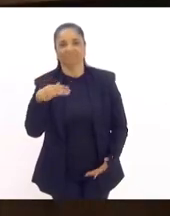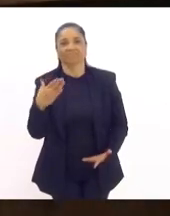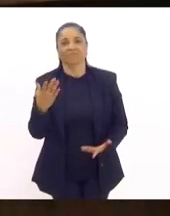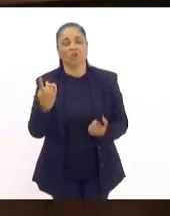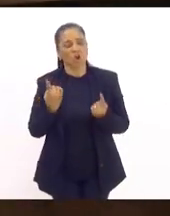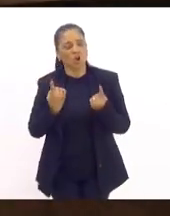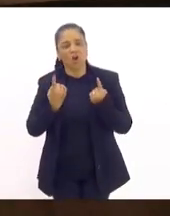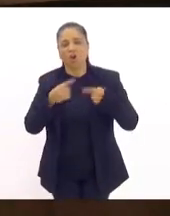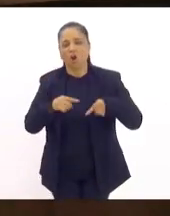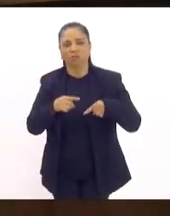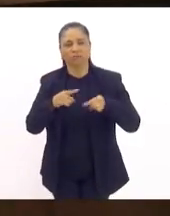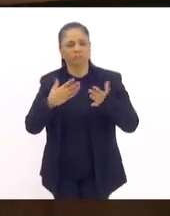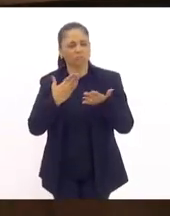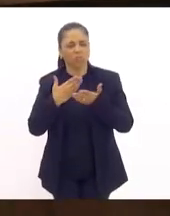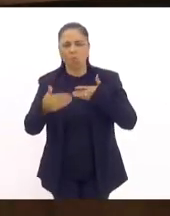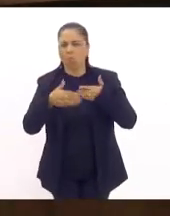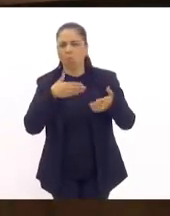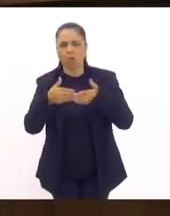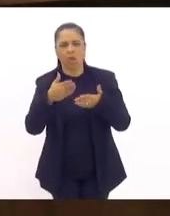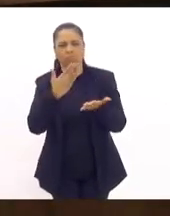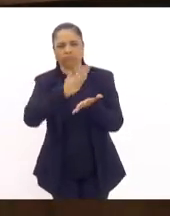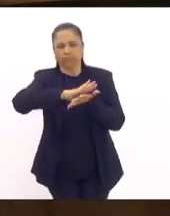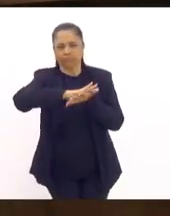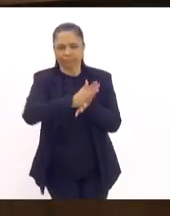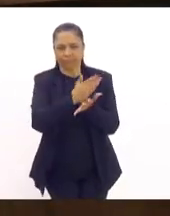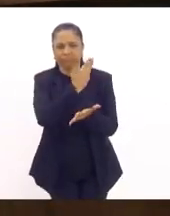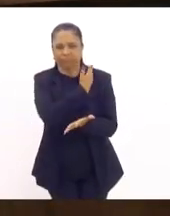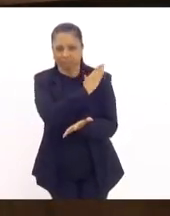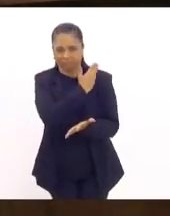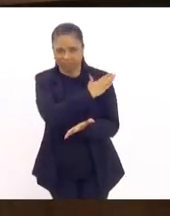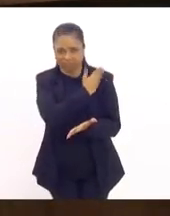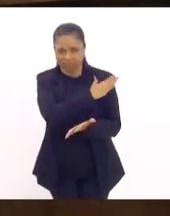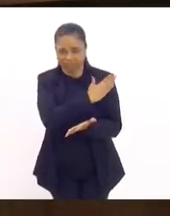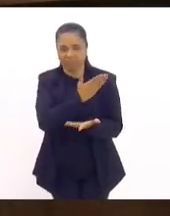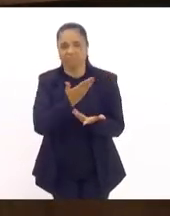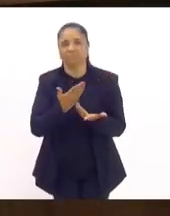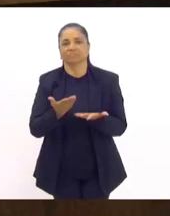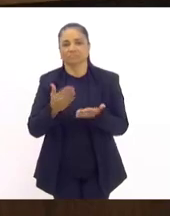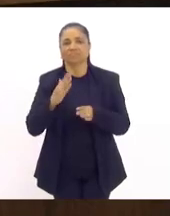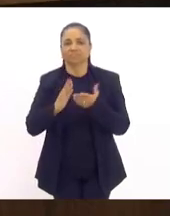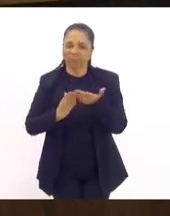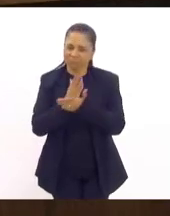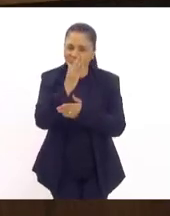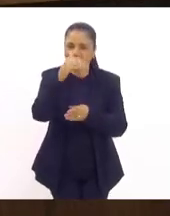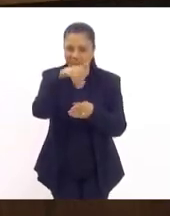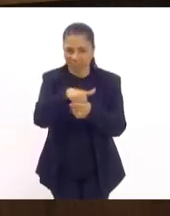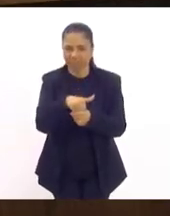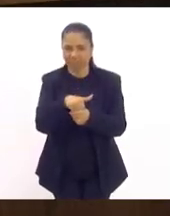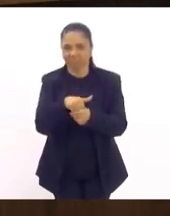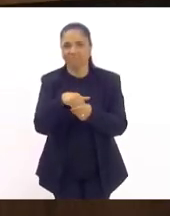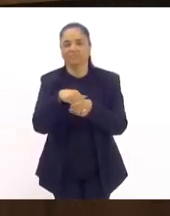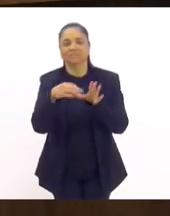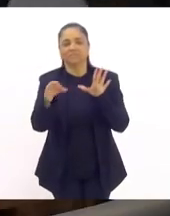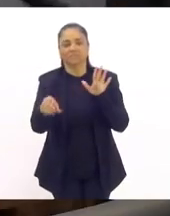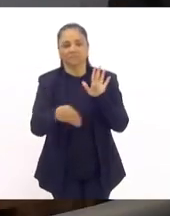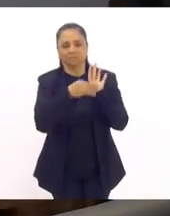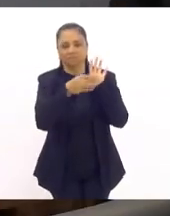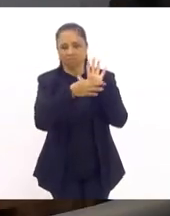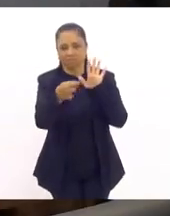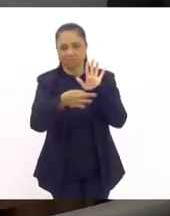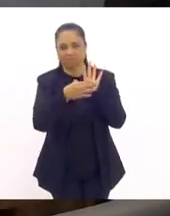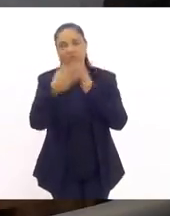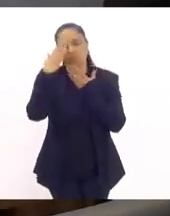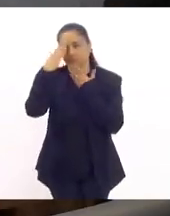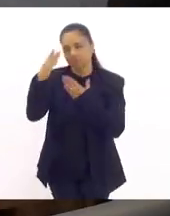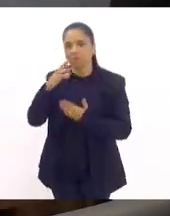contra qualquer tipo de preconceito, parabenizar a iniciativa, deputada Dani Monteiro, parecia favorável, senhor presidente. Muito obrigado, deputado Rodrigo Amorim.